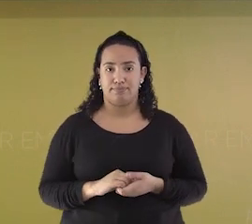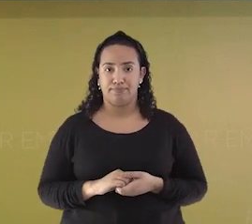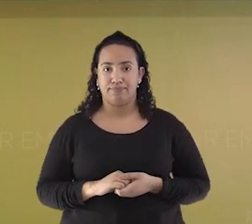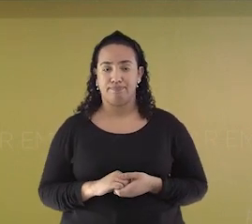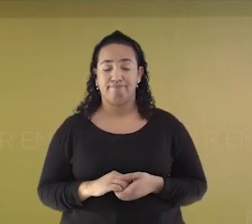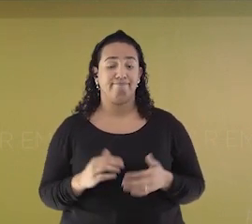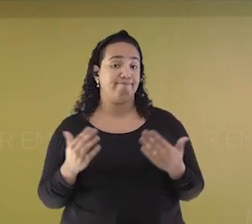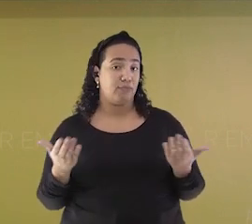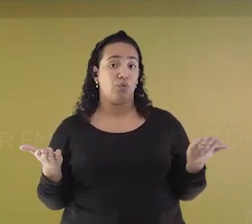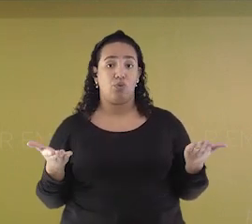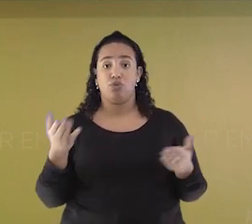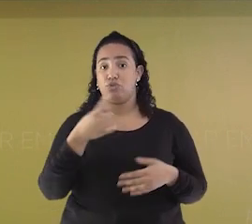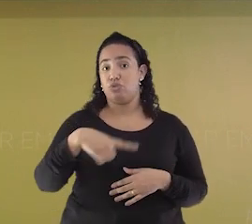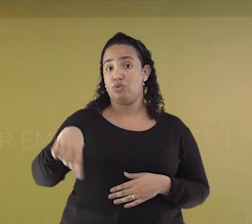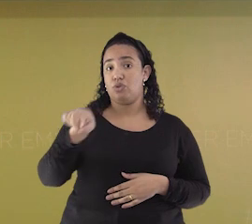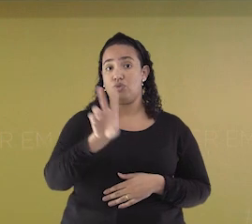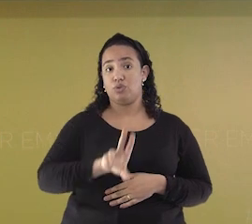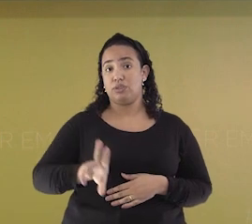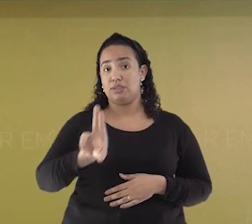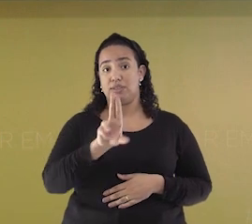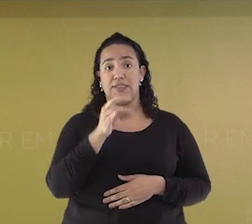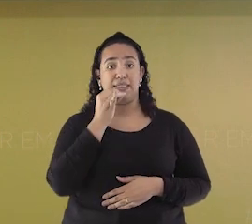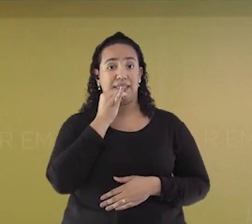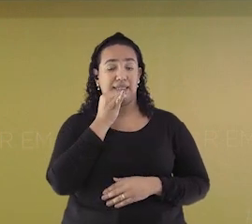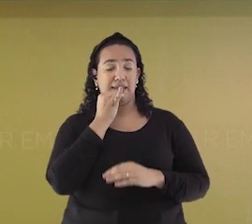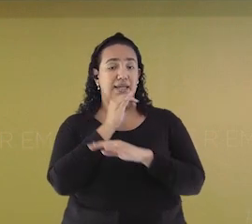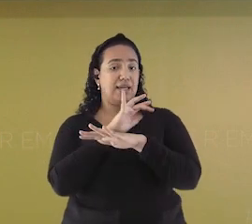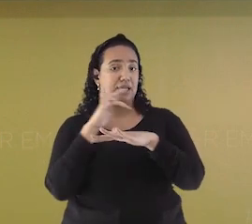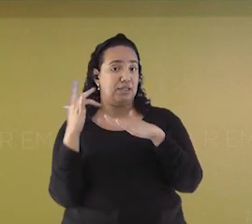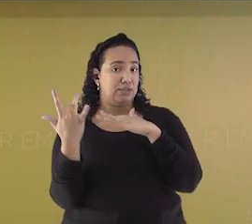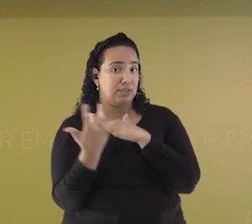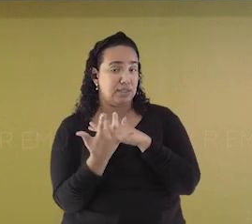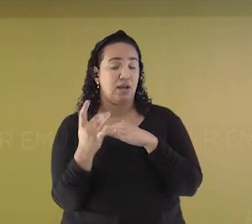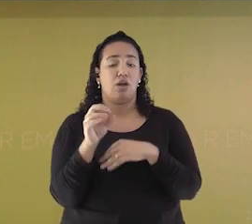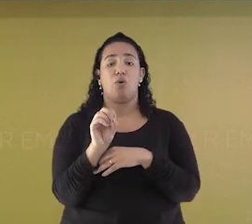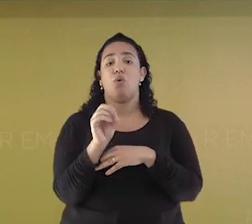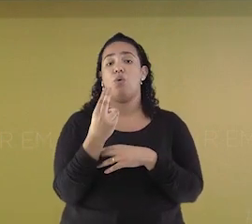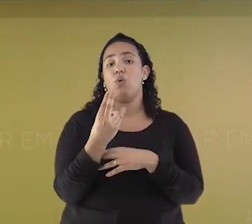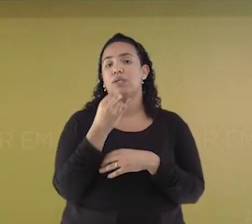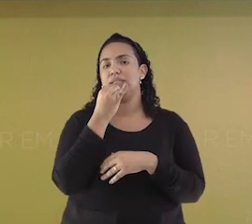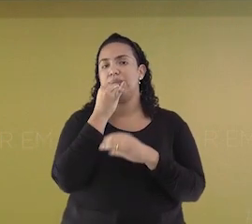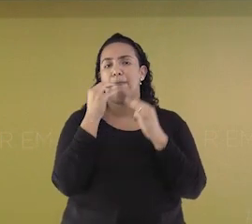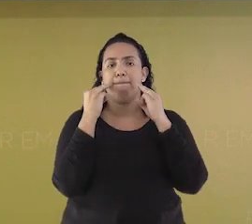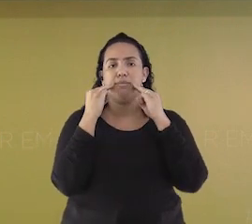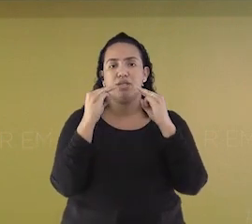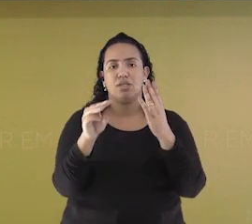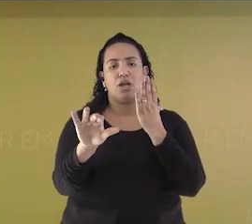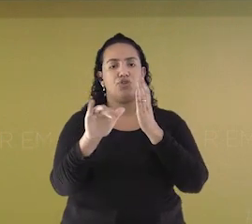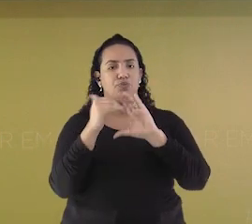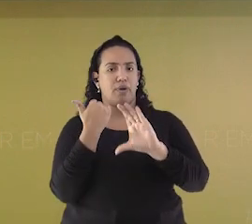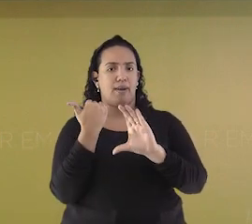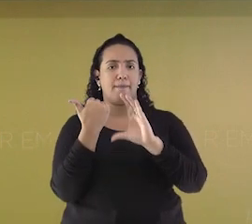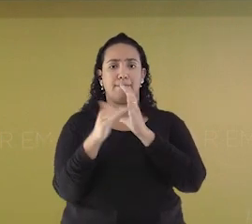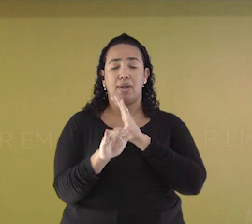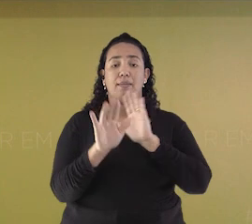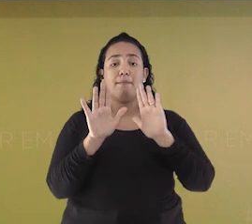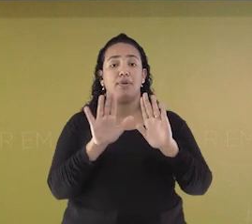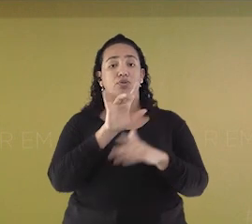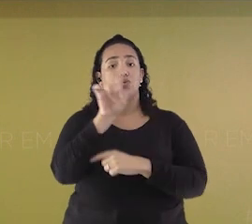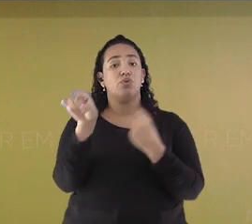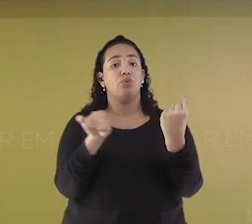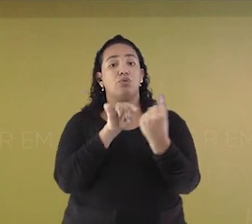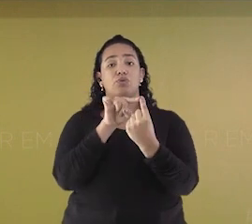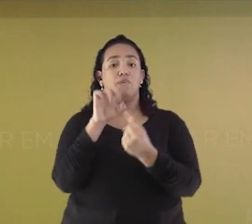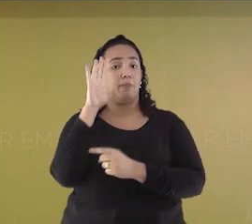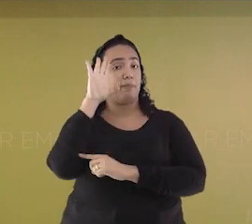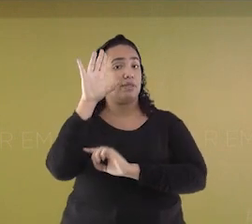sei que muitos de nós o utilizamos para acessar redes sociais ou receber e enviar mensagens. Porém, o